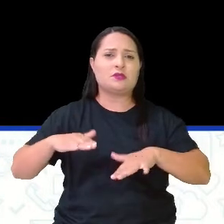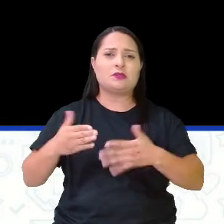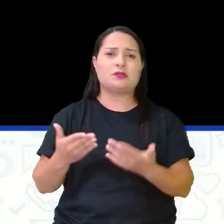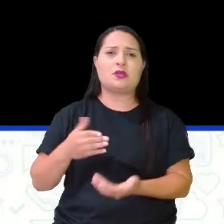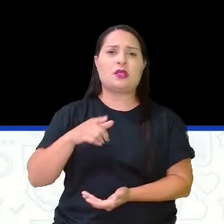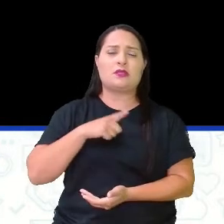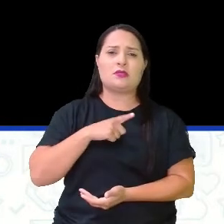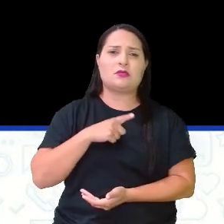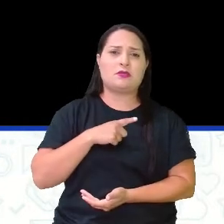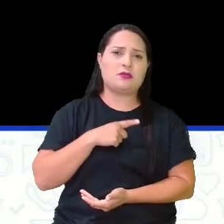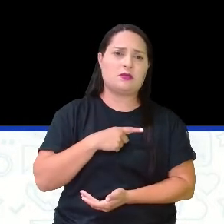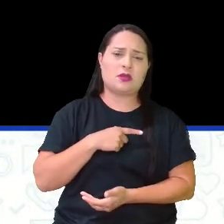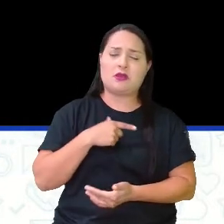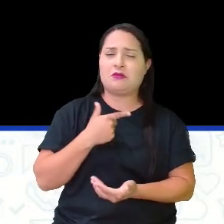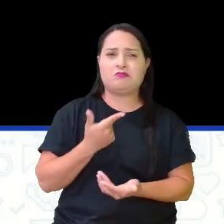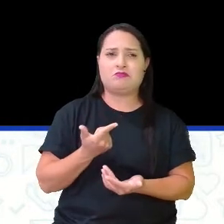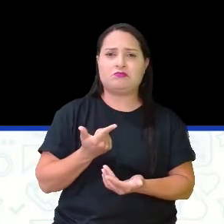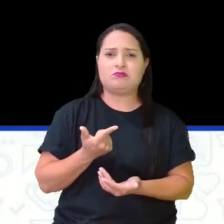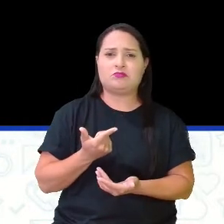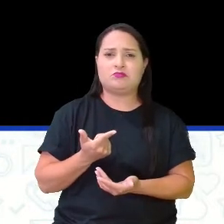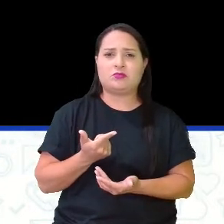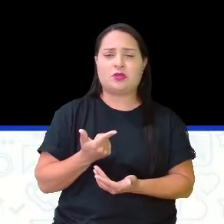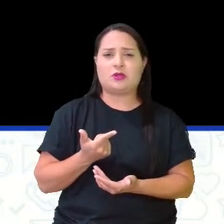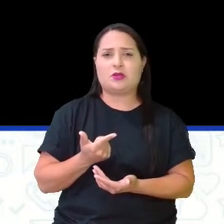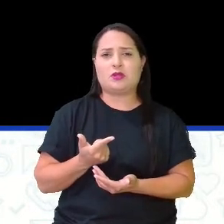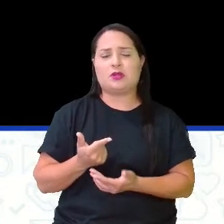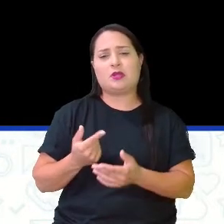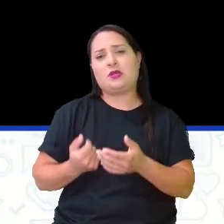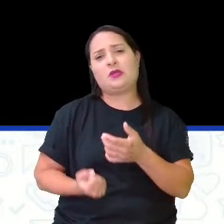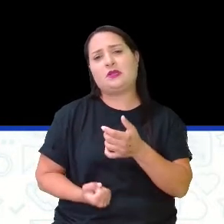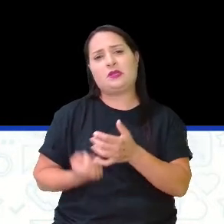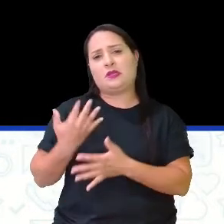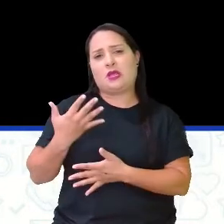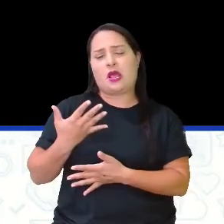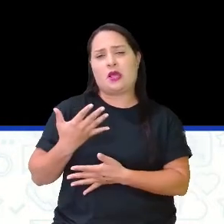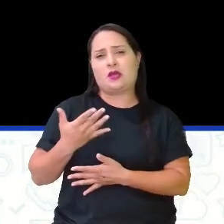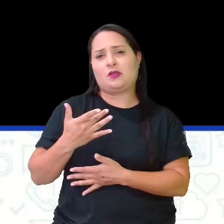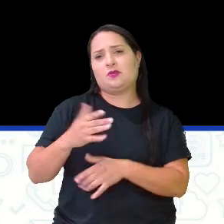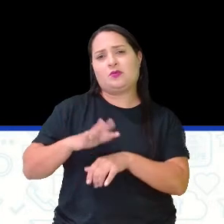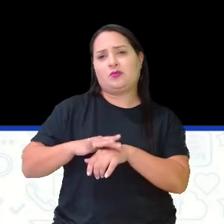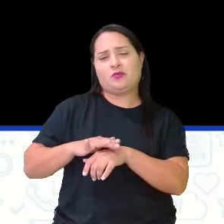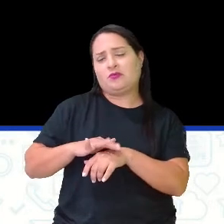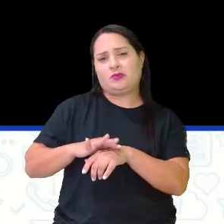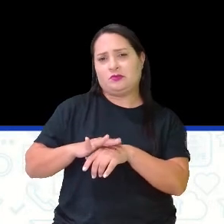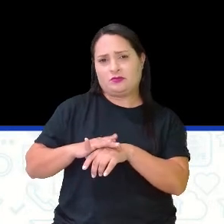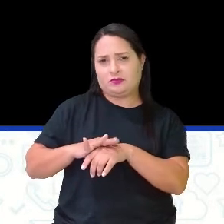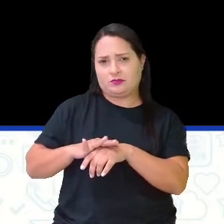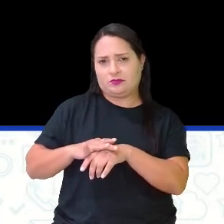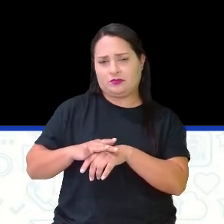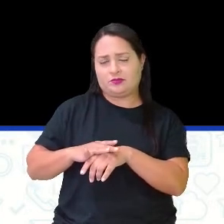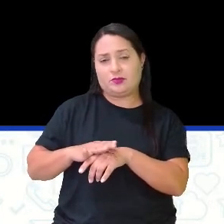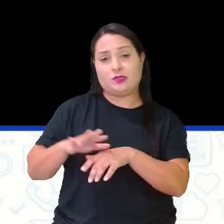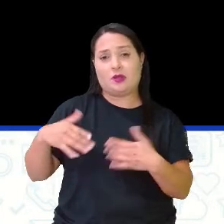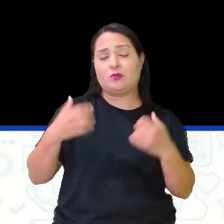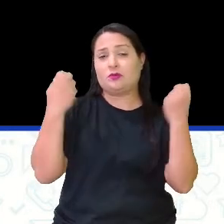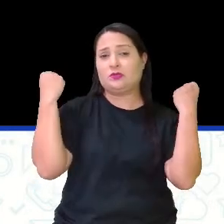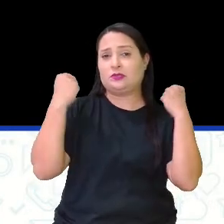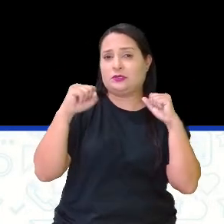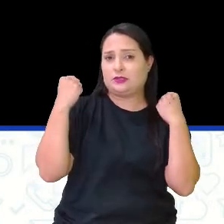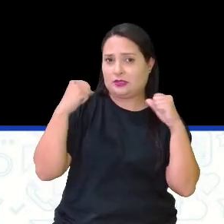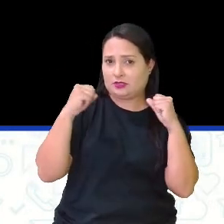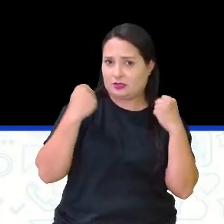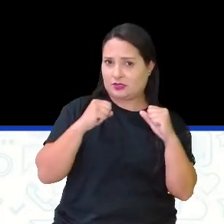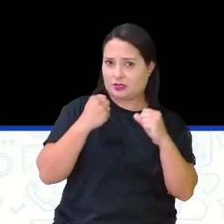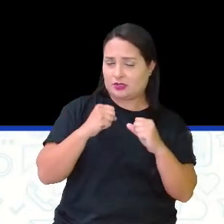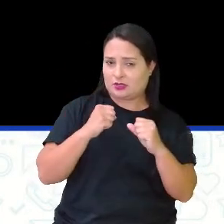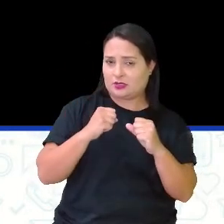propenso ali a desenvolver alguma dessas doenças, né? E aí, o exercício físico